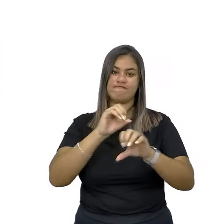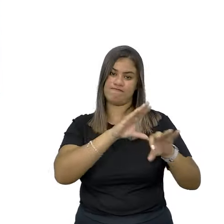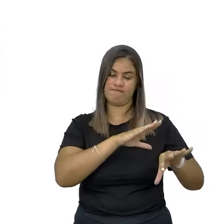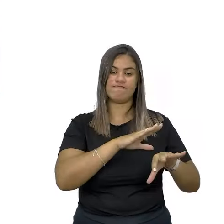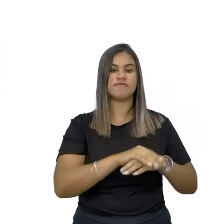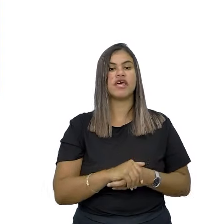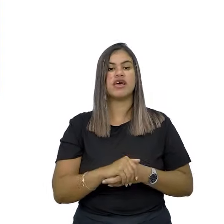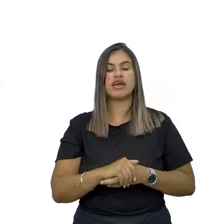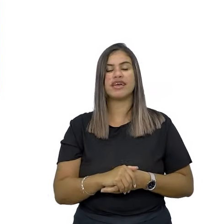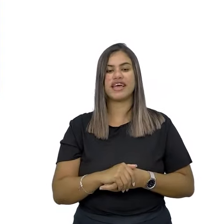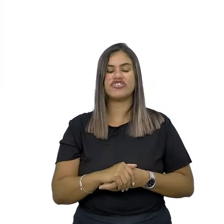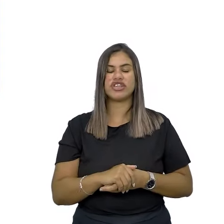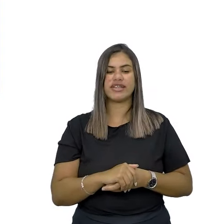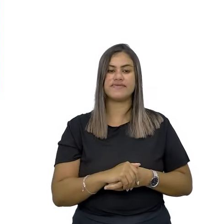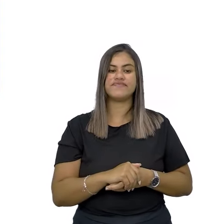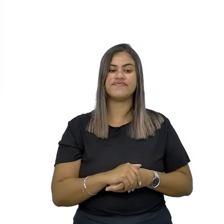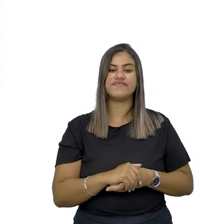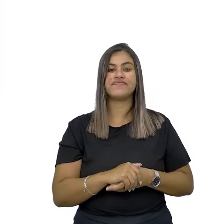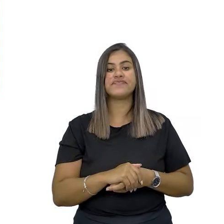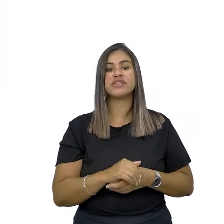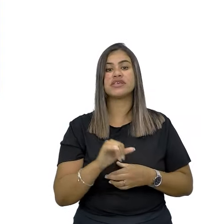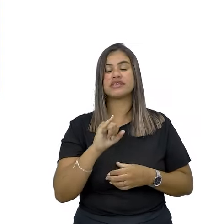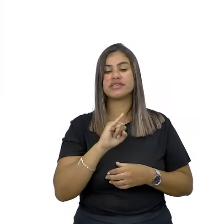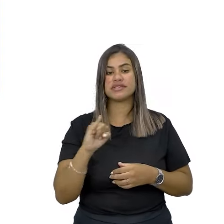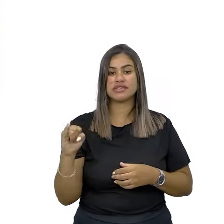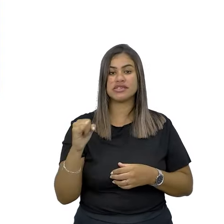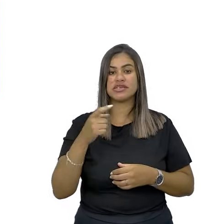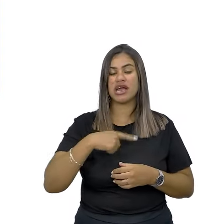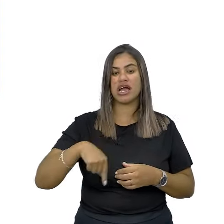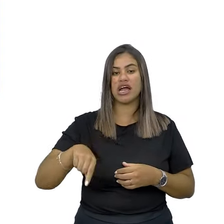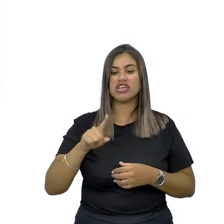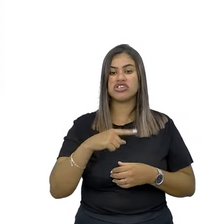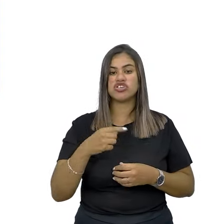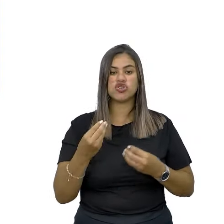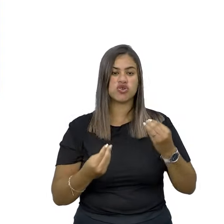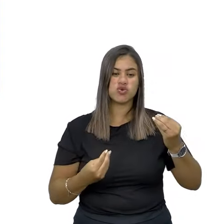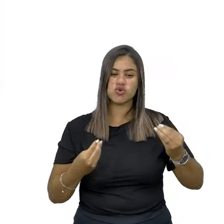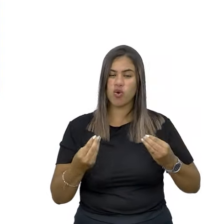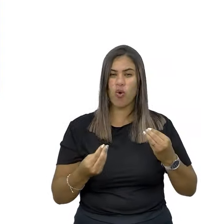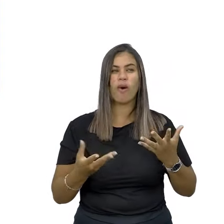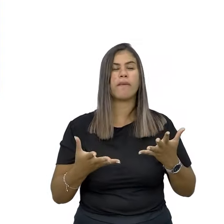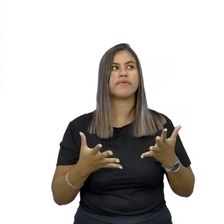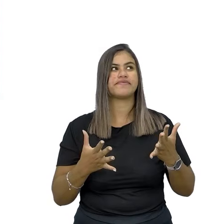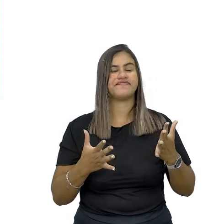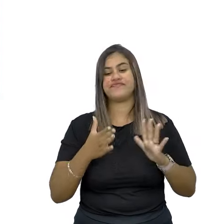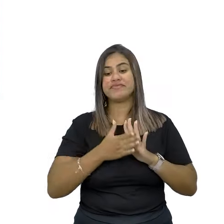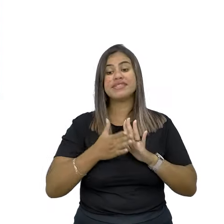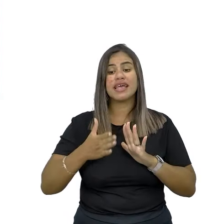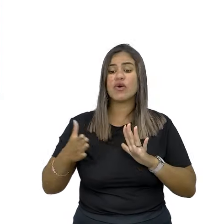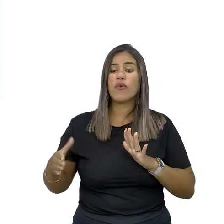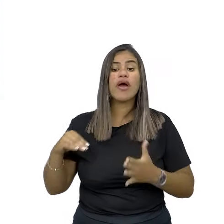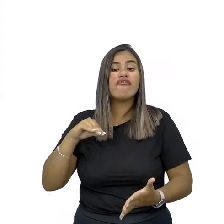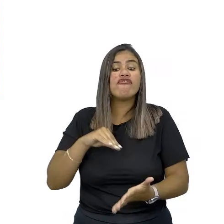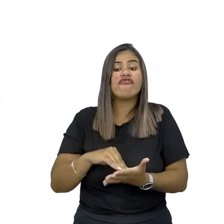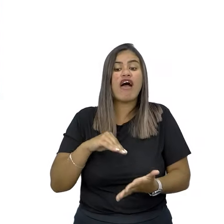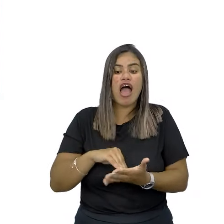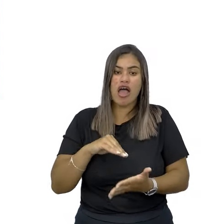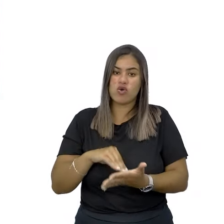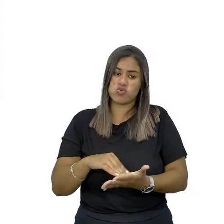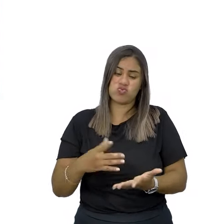Porque se a gente planeja aplicar alguma sequência, alguma aula